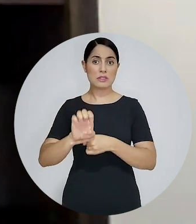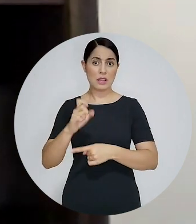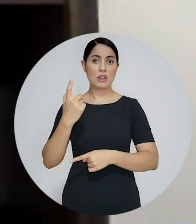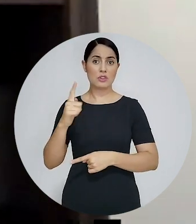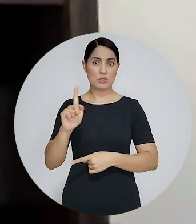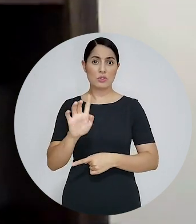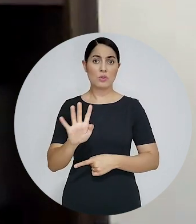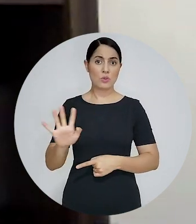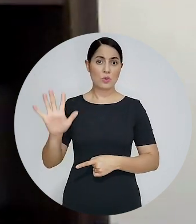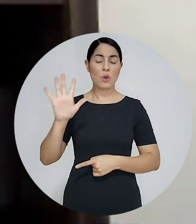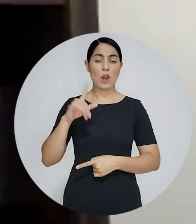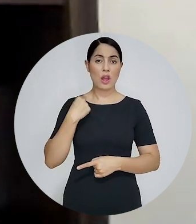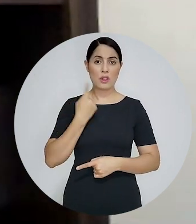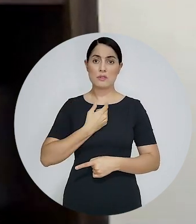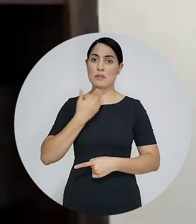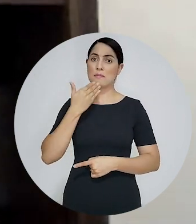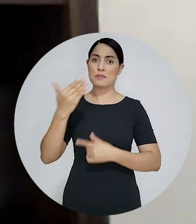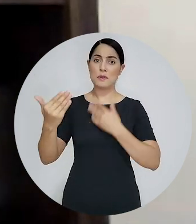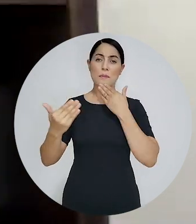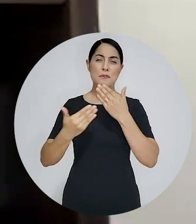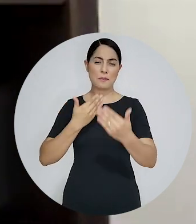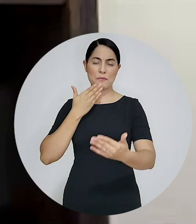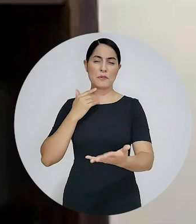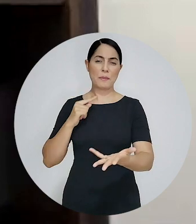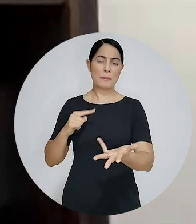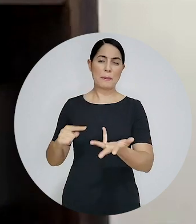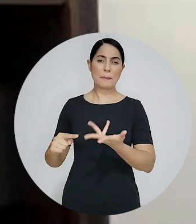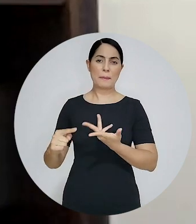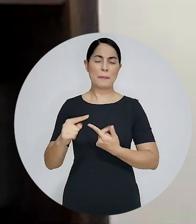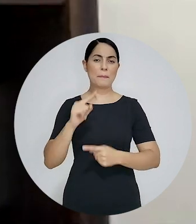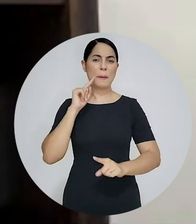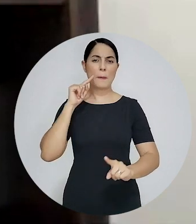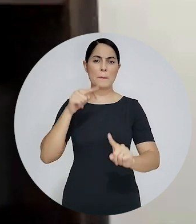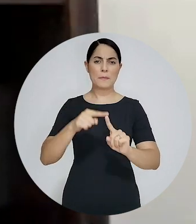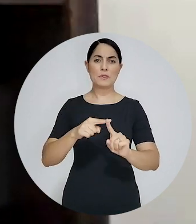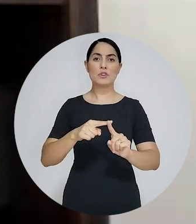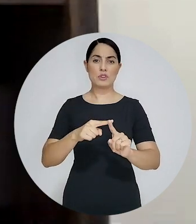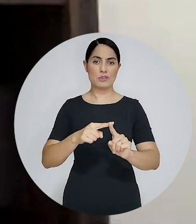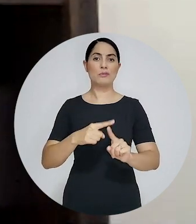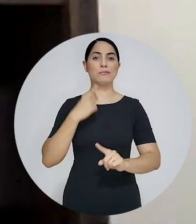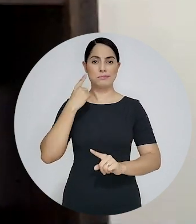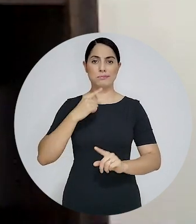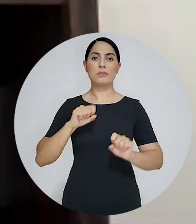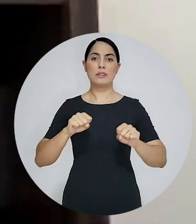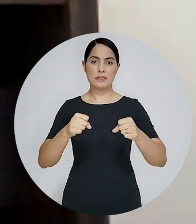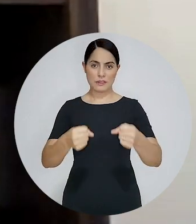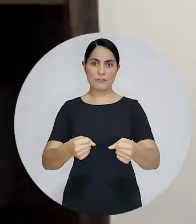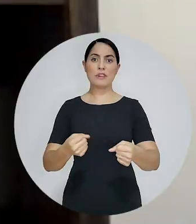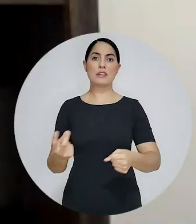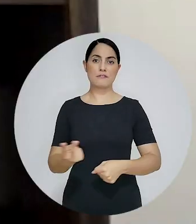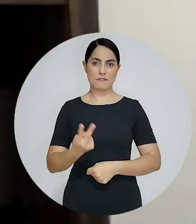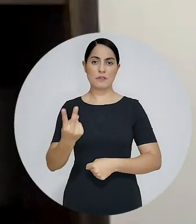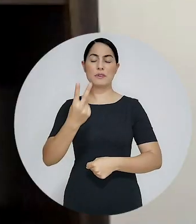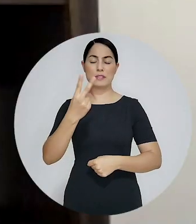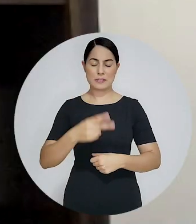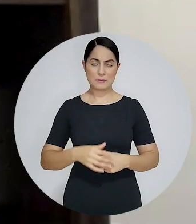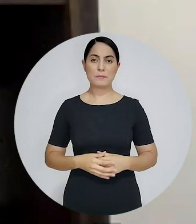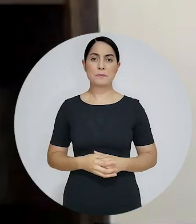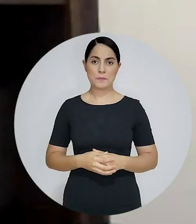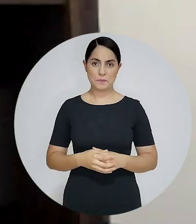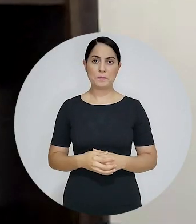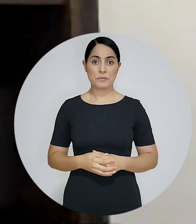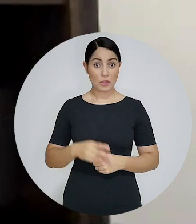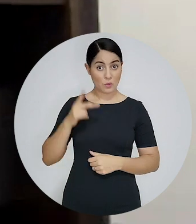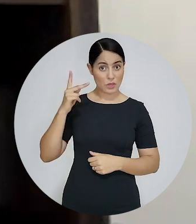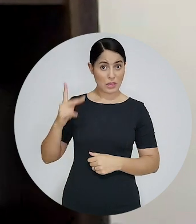federação, possa vingar com avanços na defesa e na valorização da advocacia. A decisão da